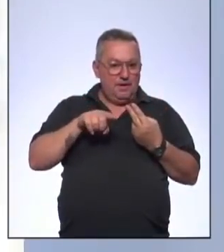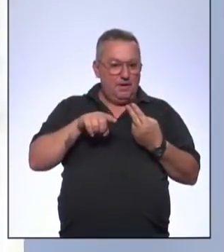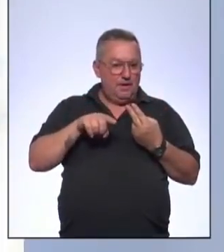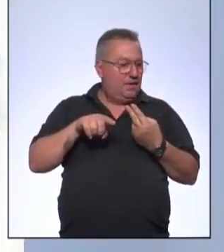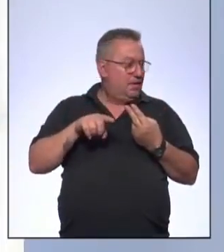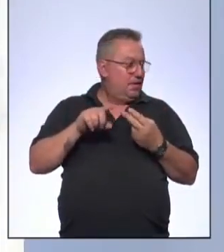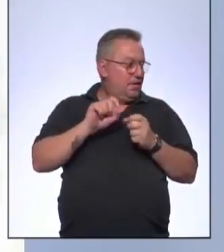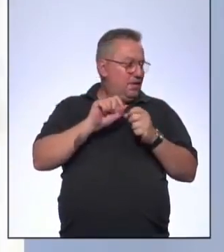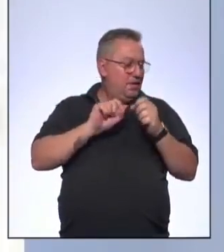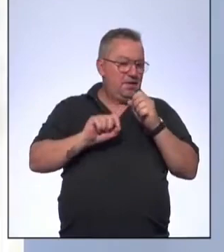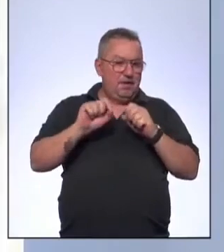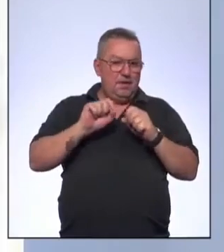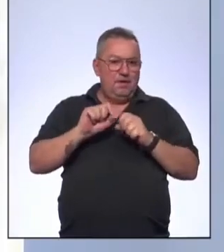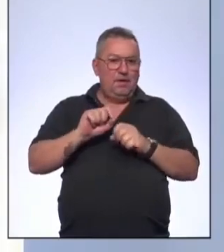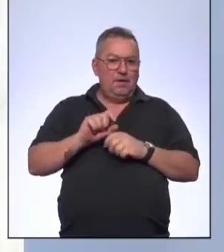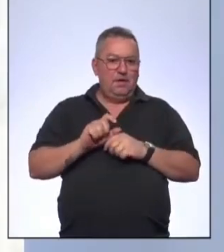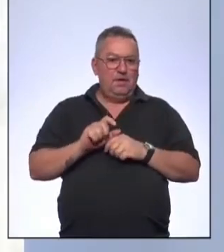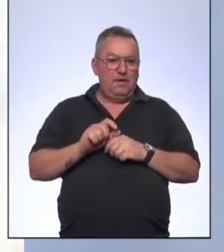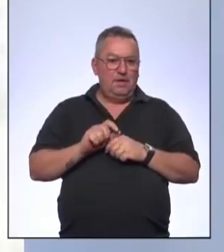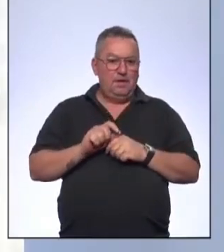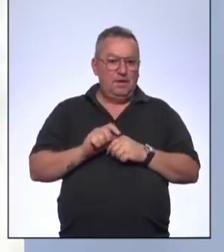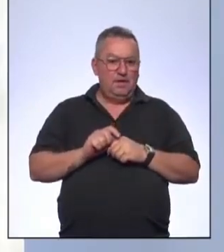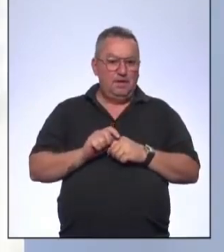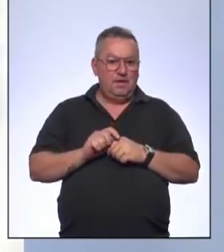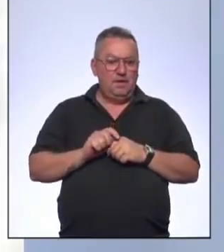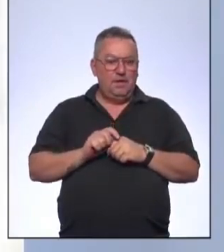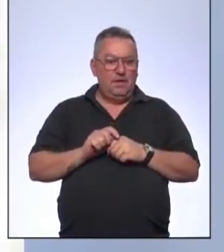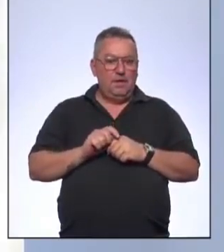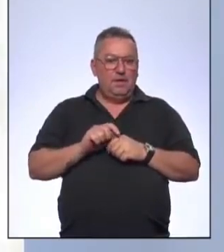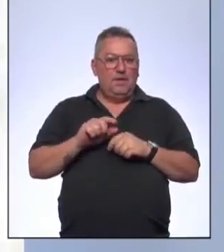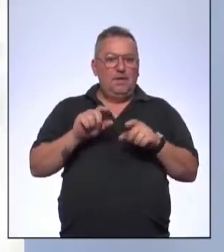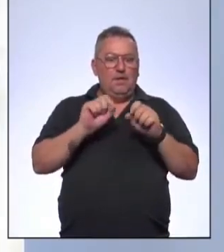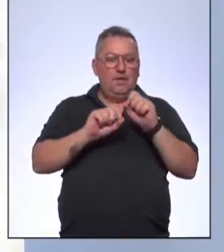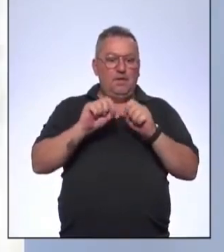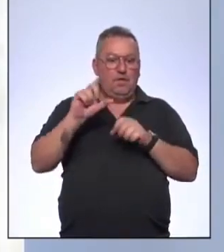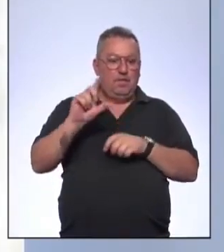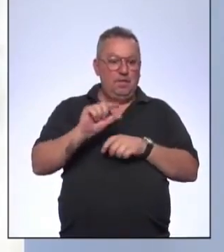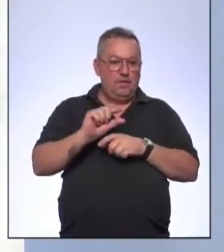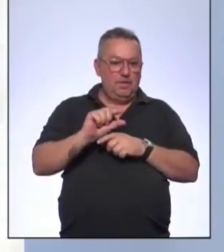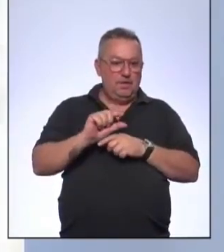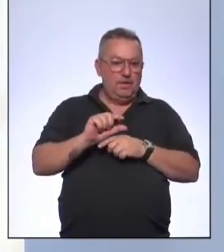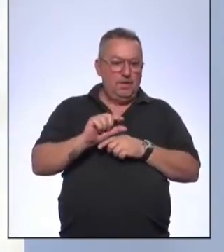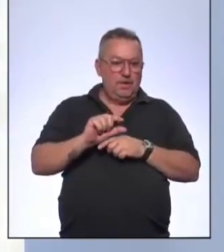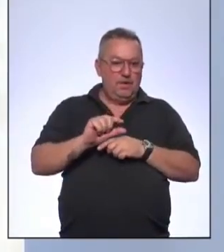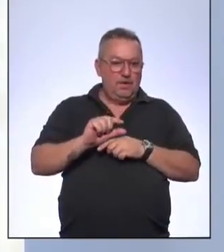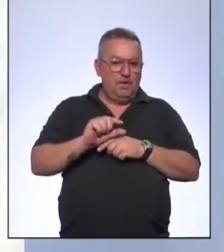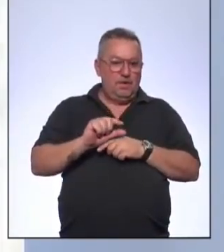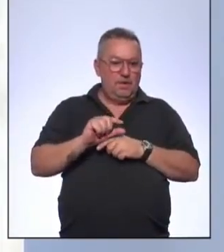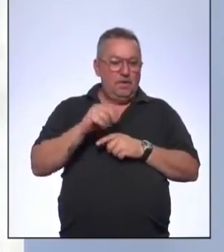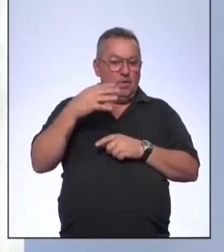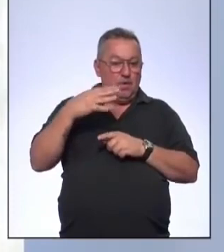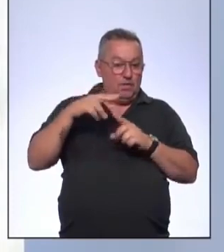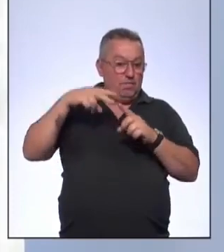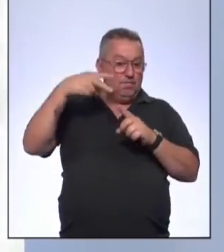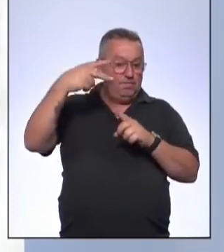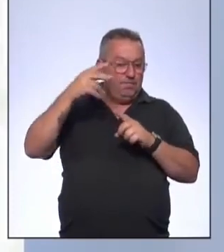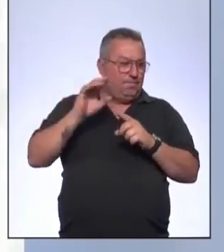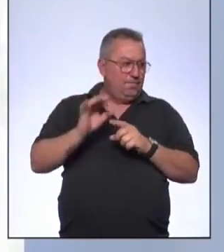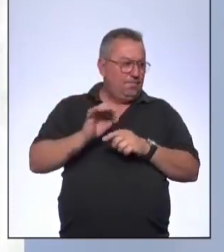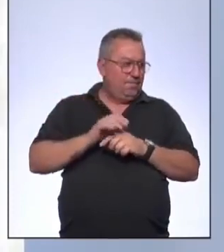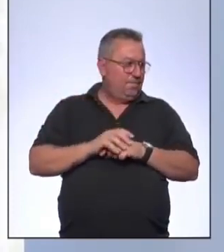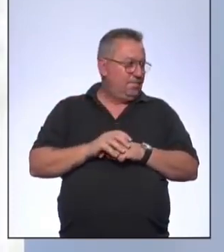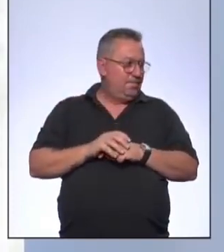é o 7 7 primeiro ao maior. quadrado. Isso. E no caso aqui, o menorzinho é 4. 4 ao quadrado.